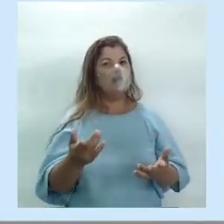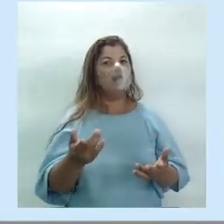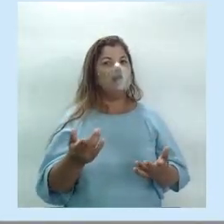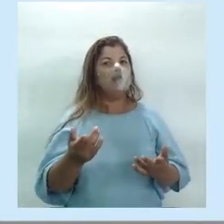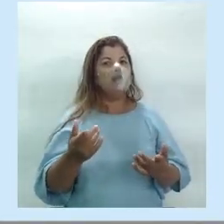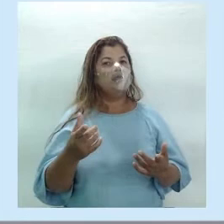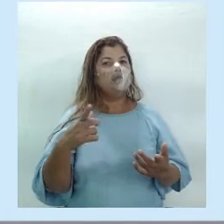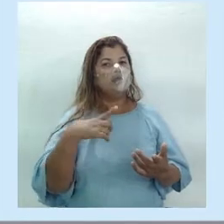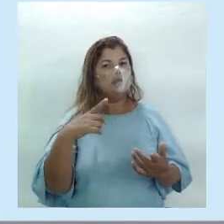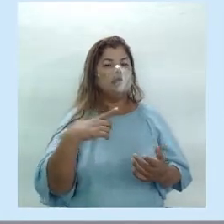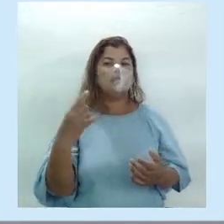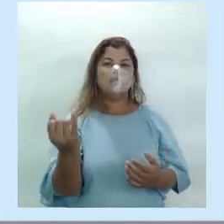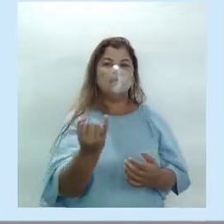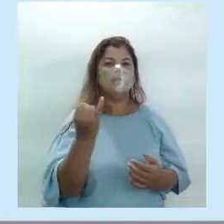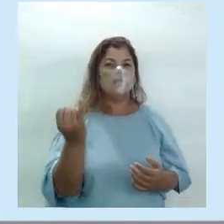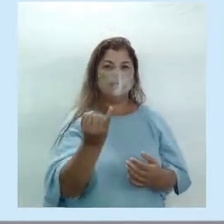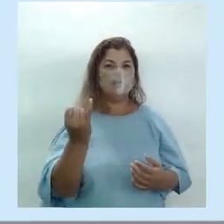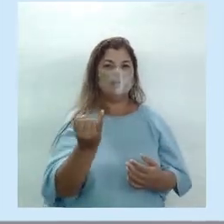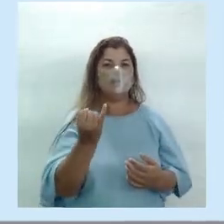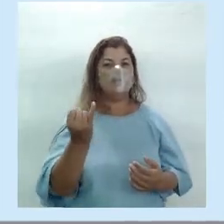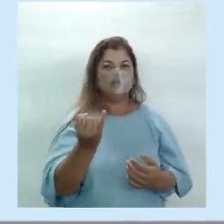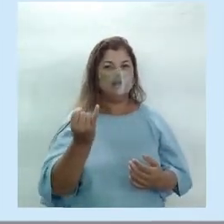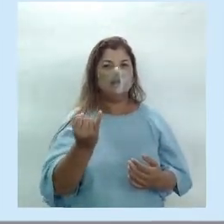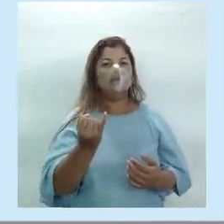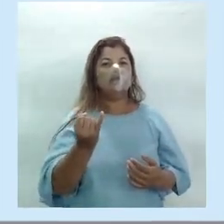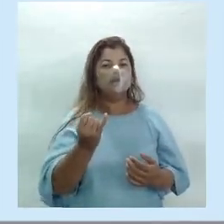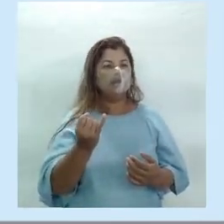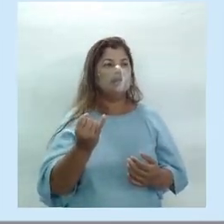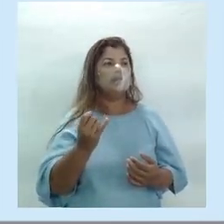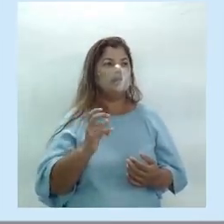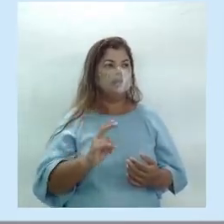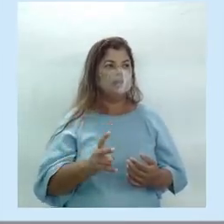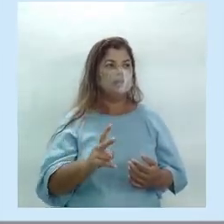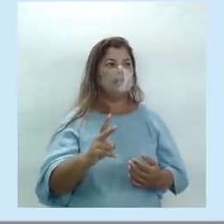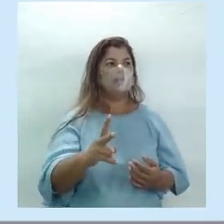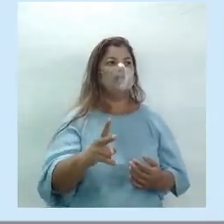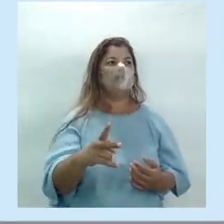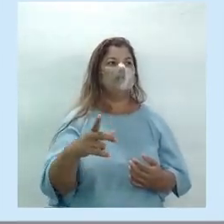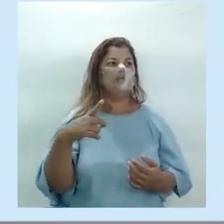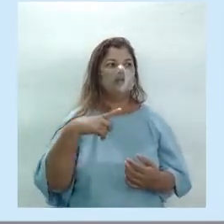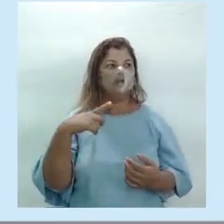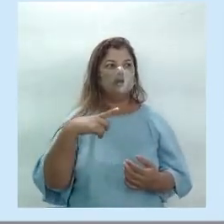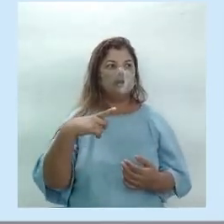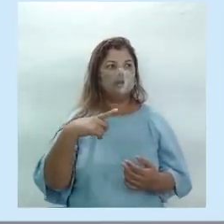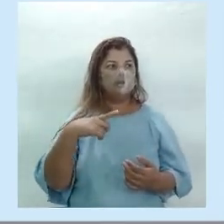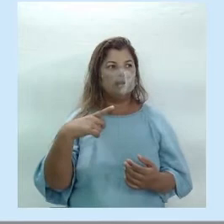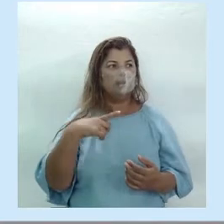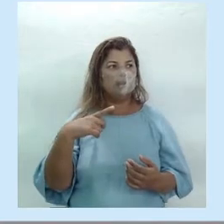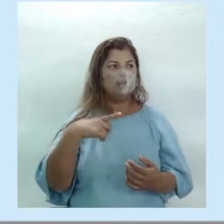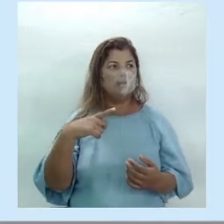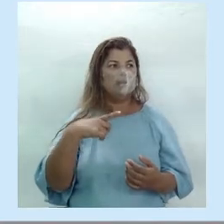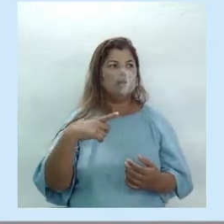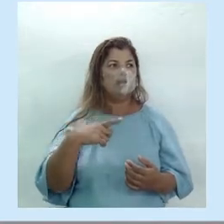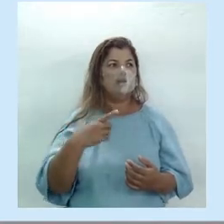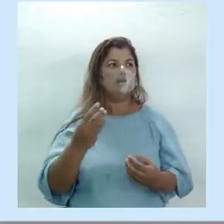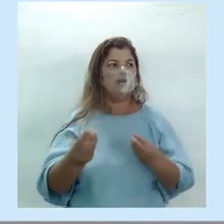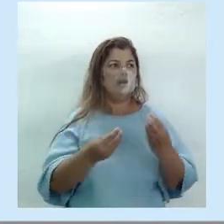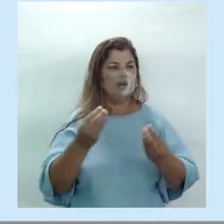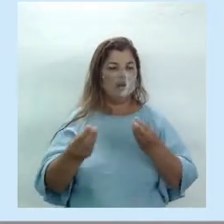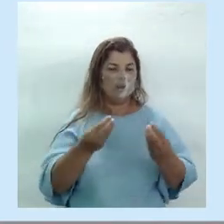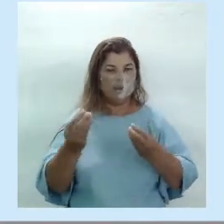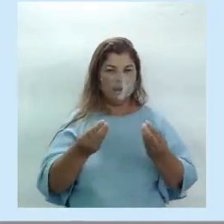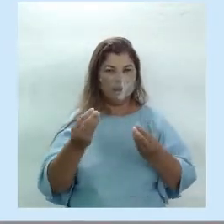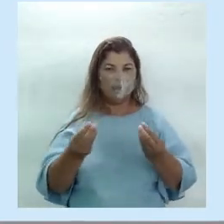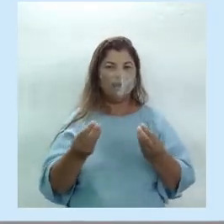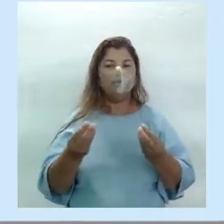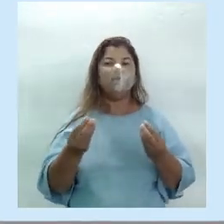o diferente. Isso é super importante para nós. Vamos adiante. Na tela, nós temos